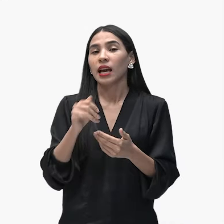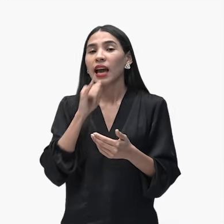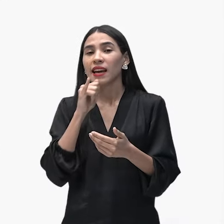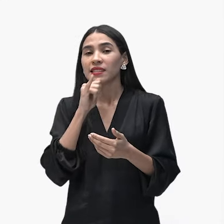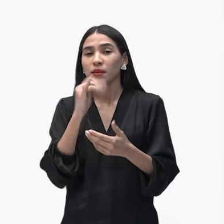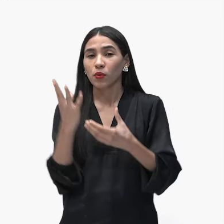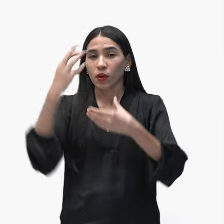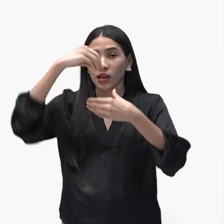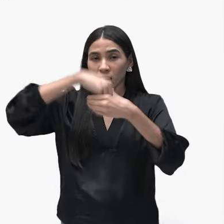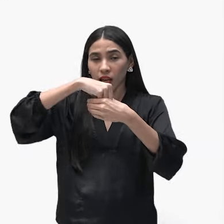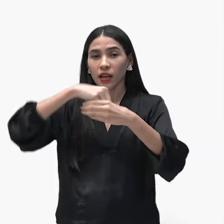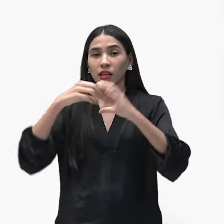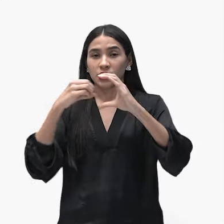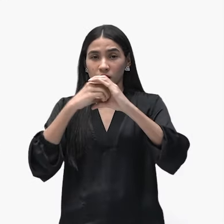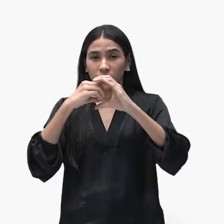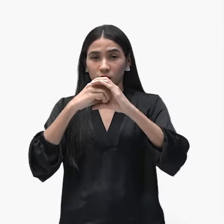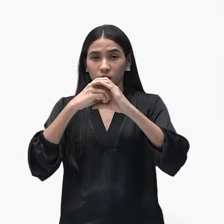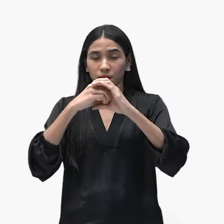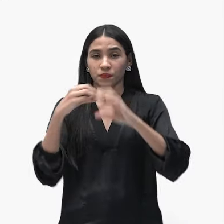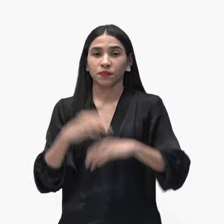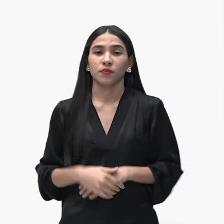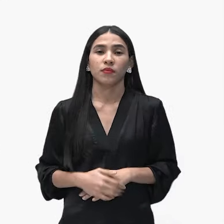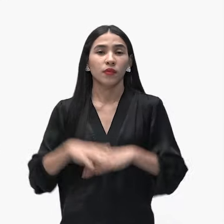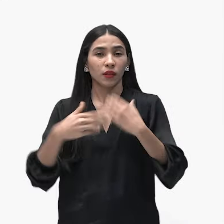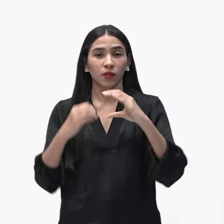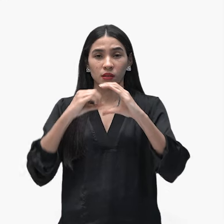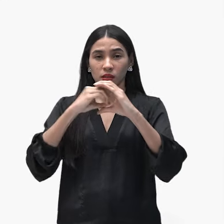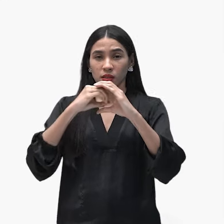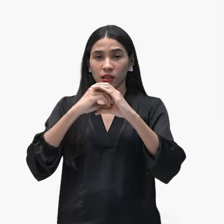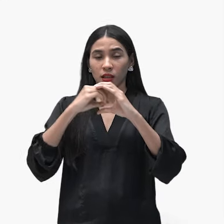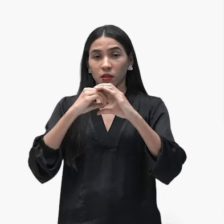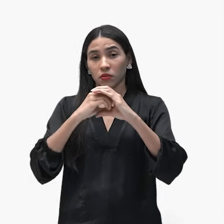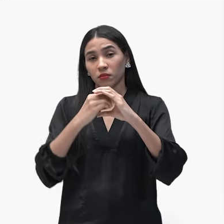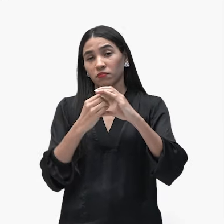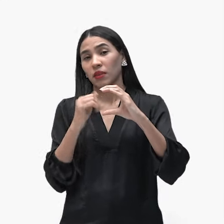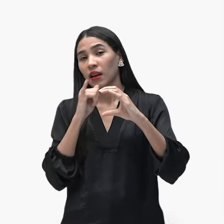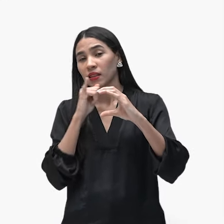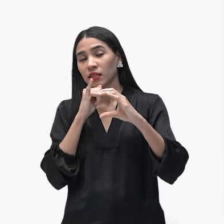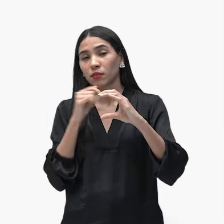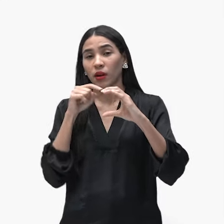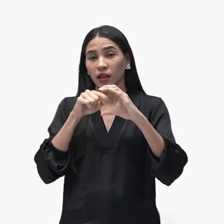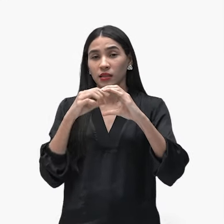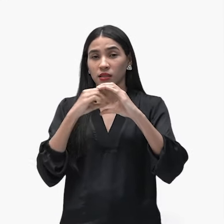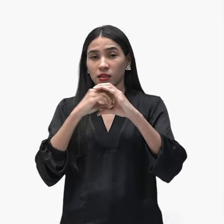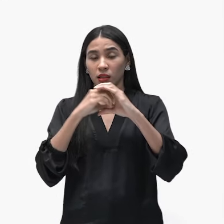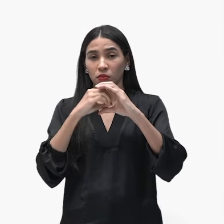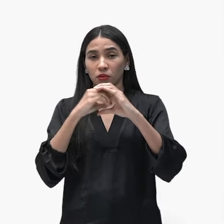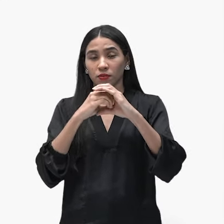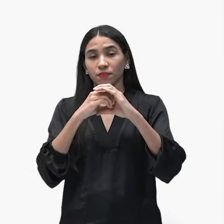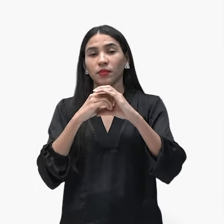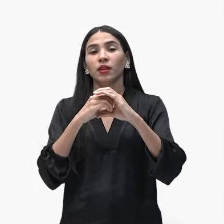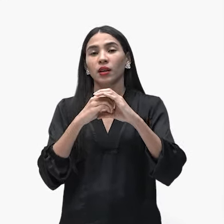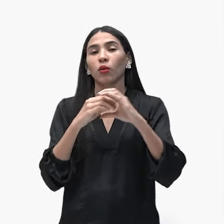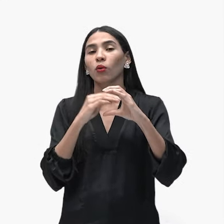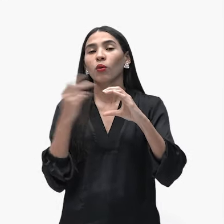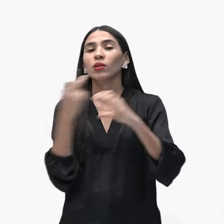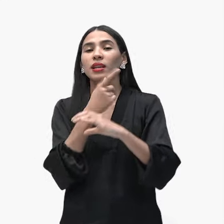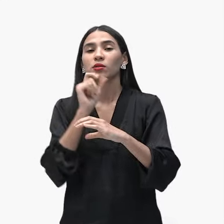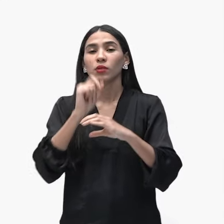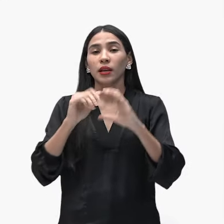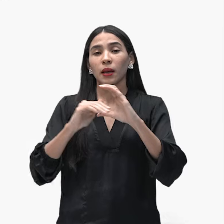determinado tipo de célula. E essa célula por consequência disso, ela acaba morrendo.